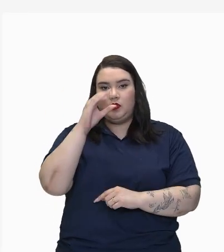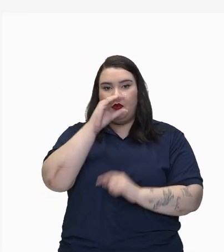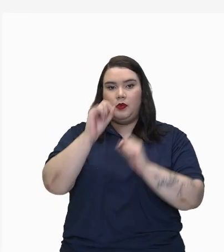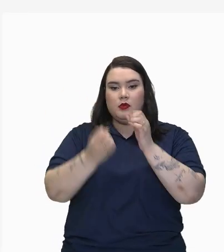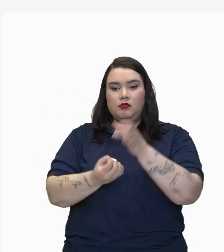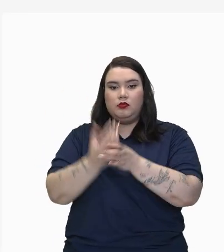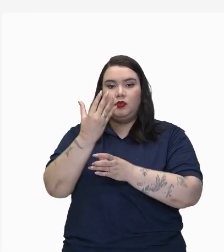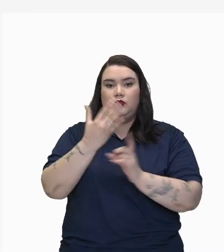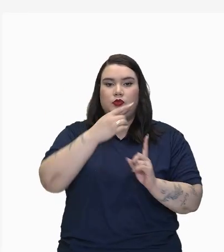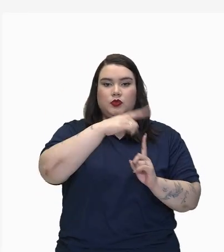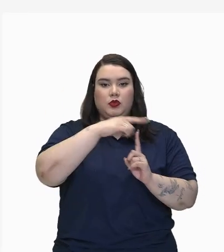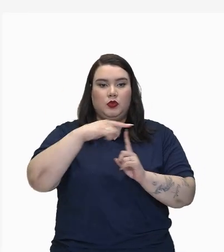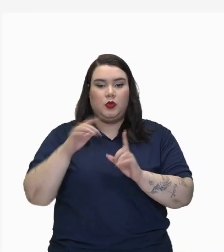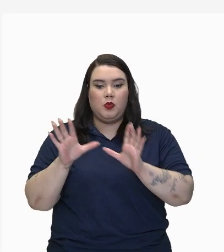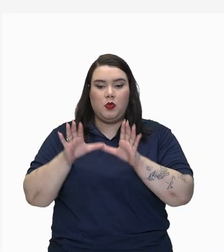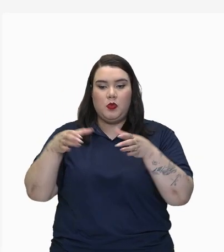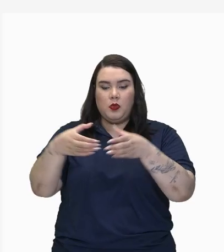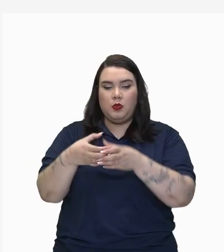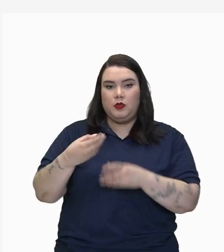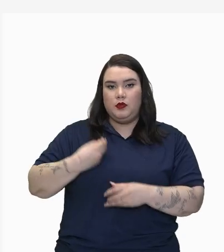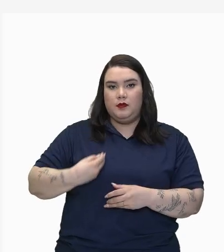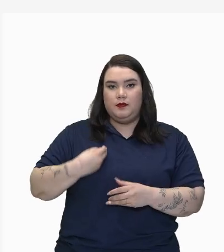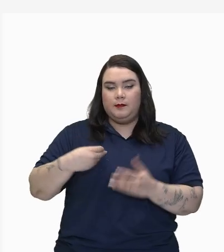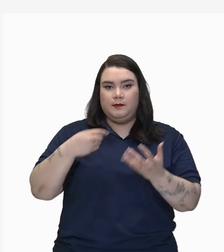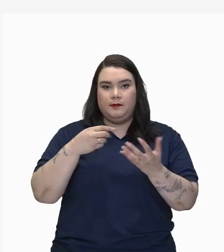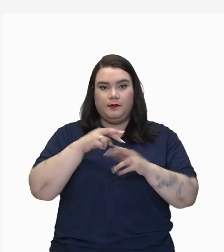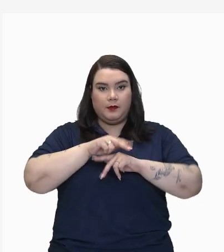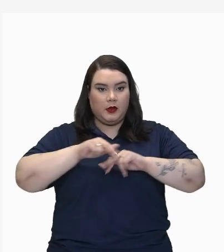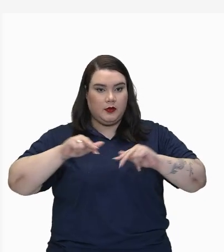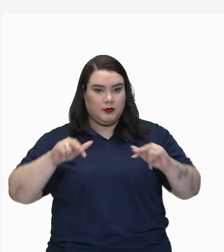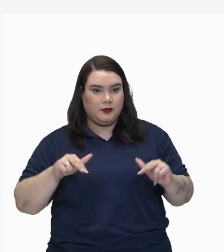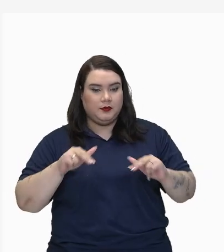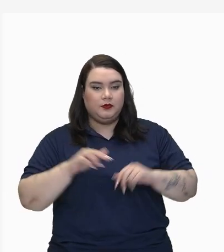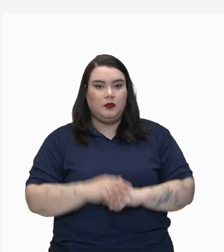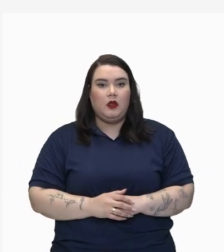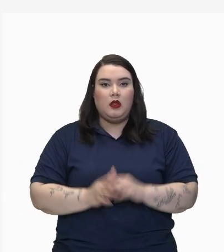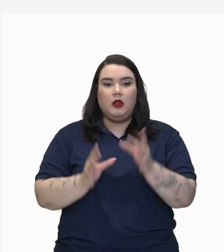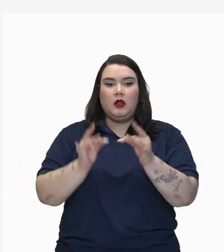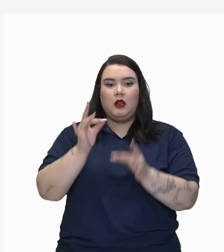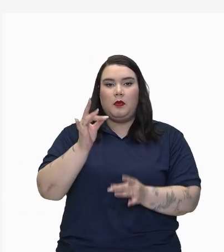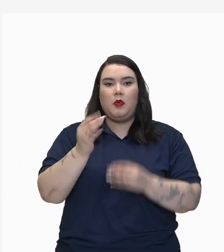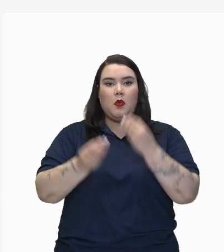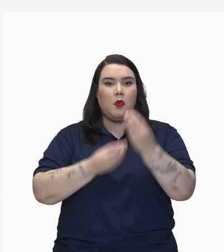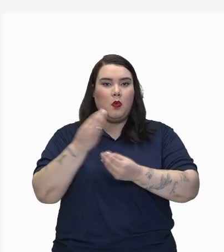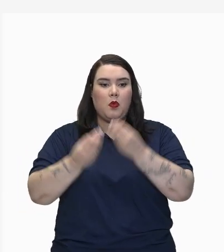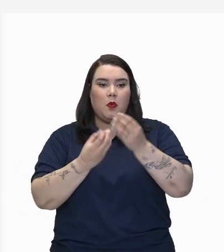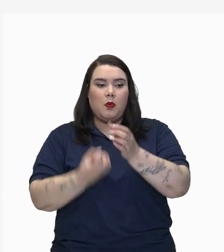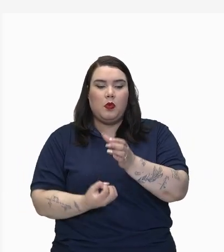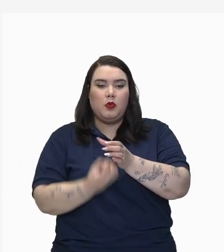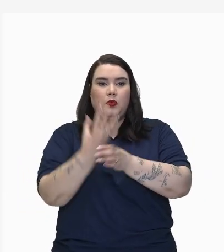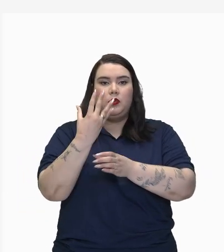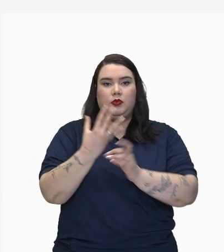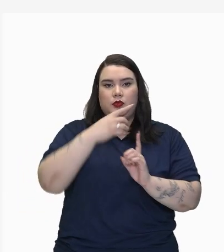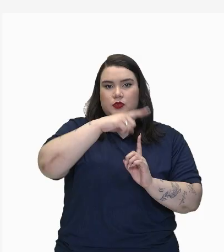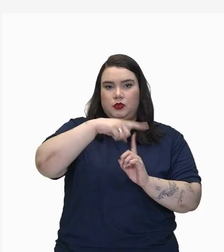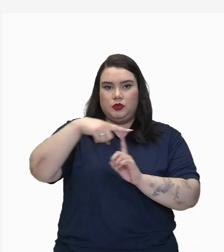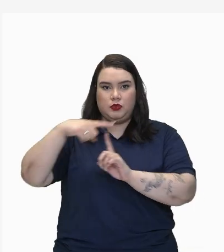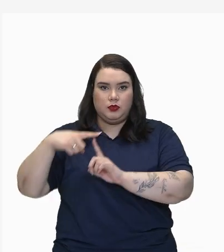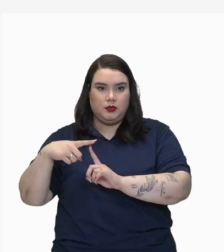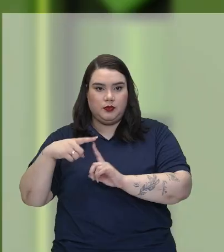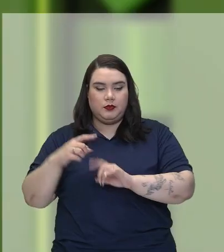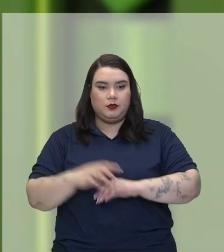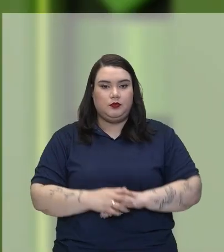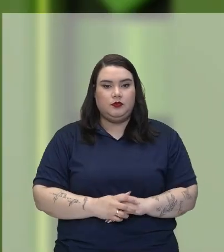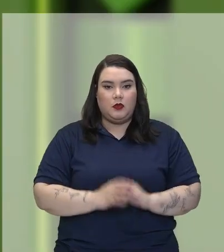das espécies e dos grandes grupos de seres vivos, e o detalhamento dessa aula é a origem das